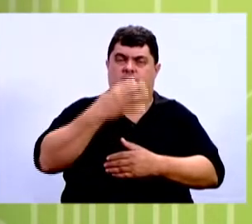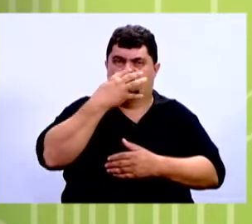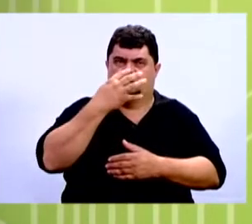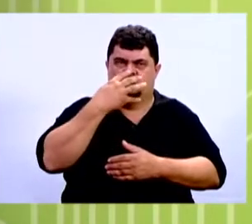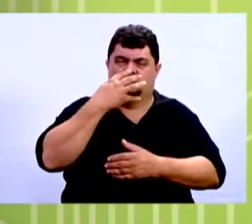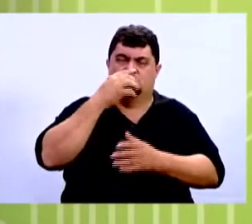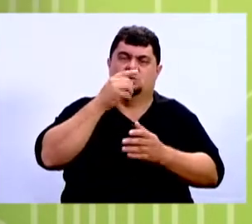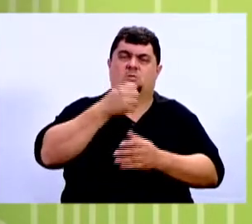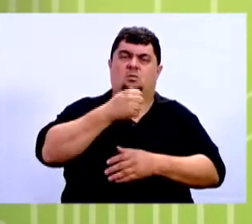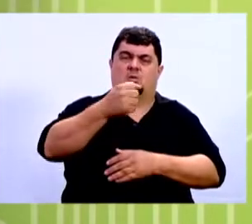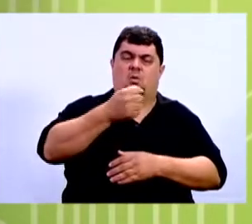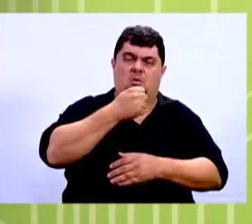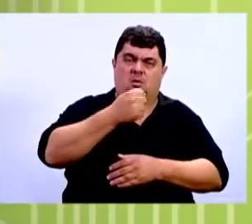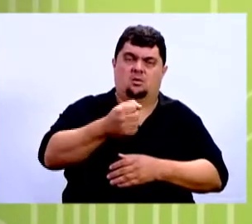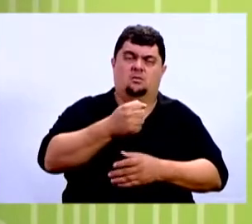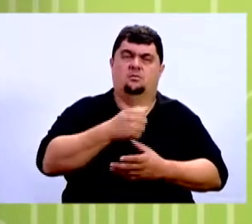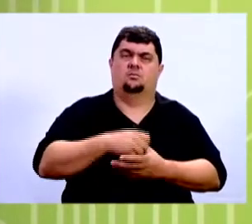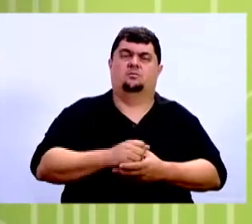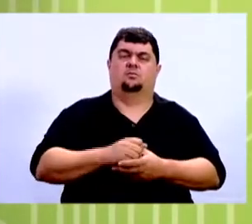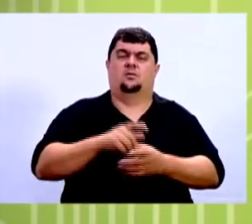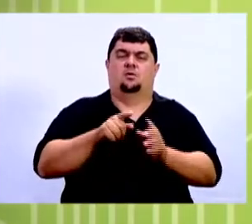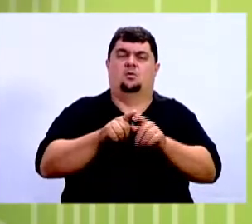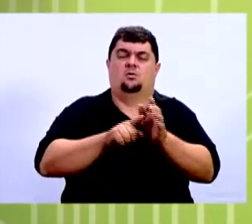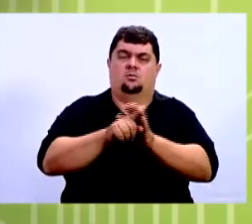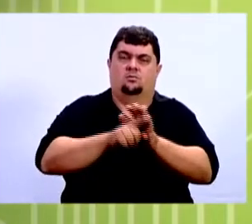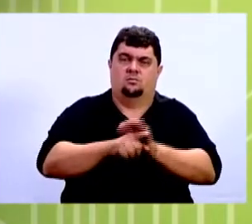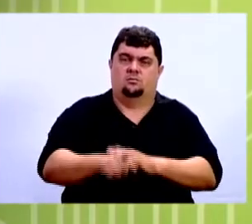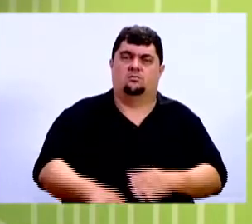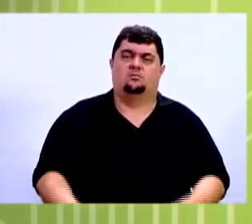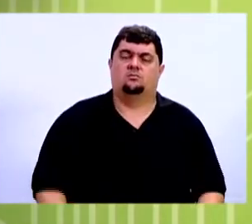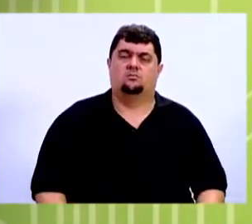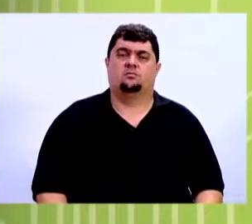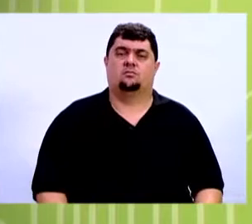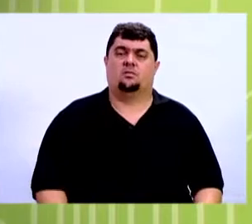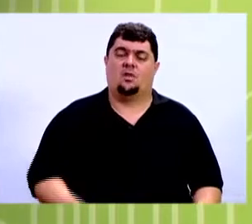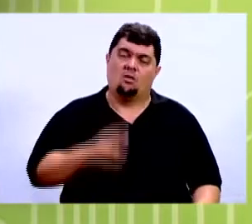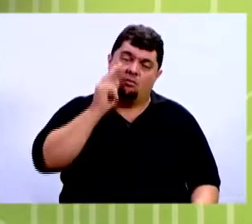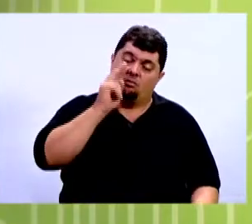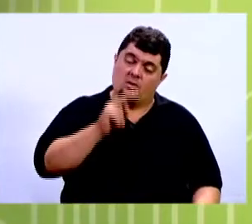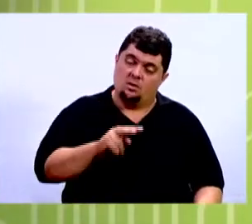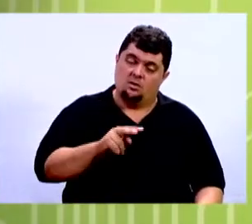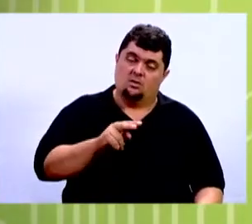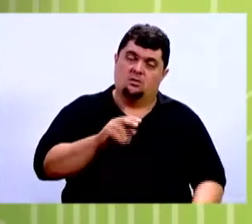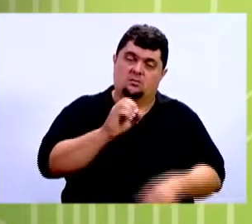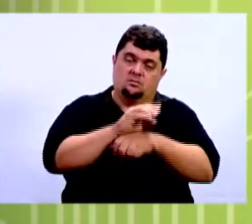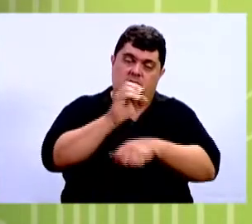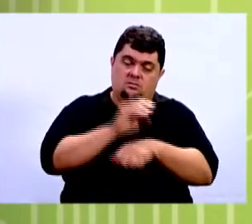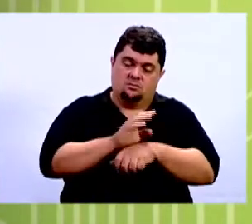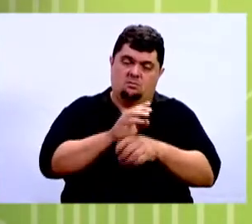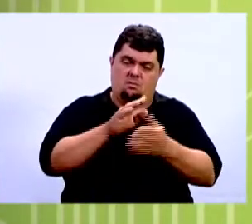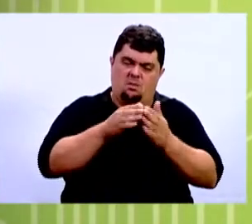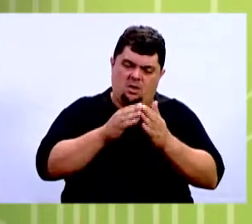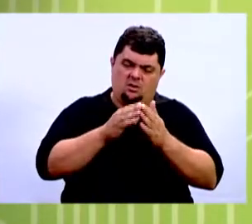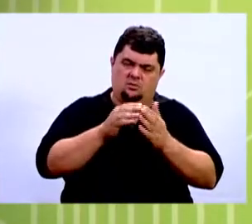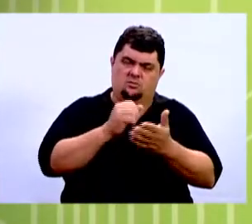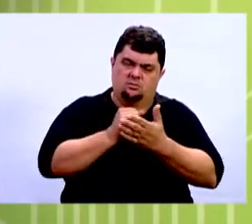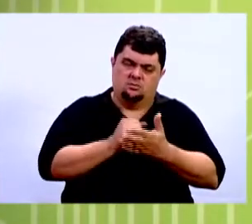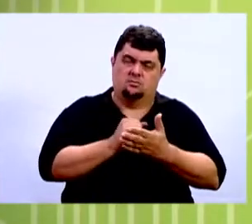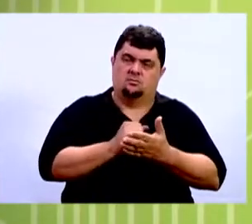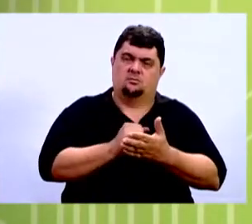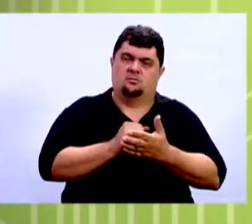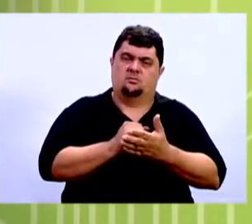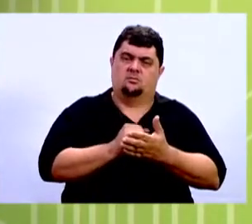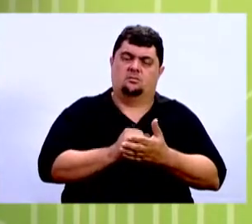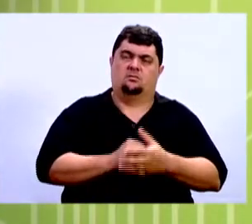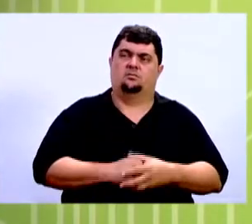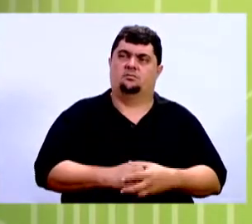da entrevista e do questionário. Tá bom? Então, vocês vejam qual com o seu orientador vai estar para